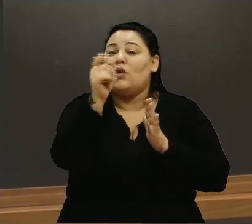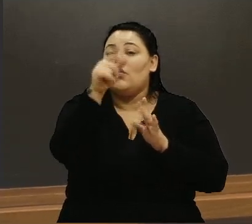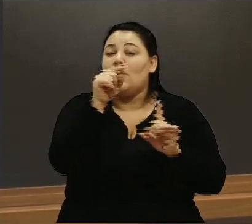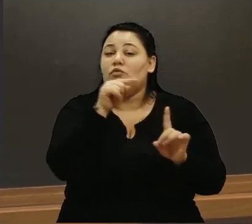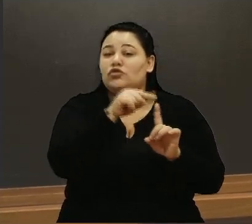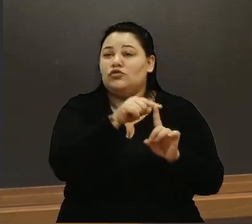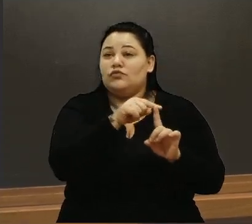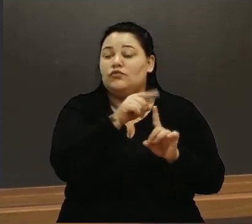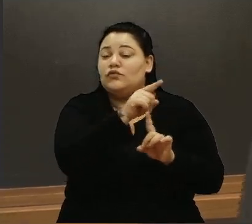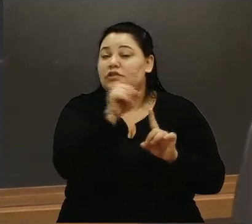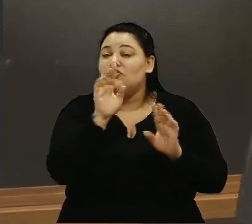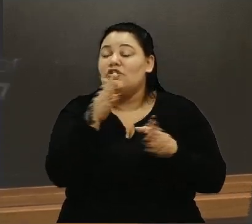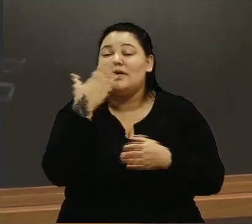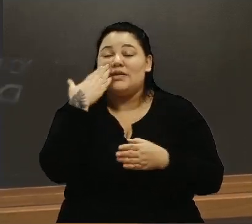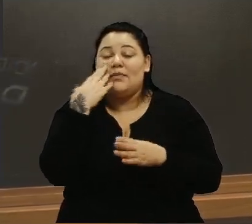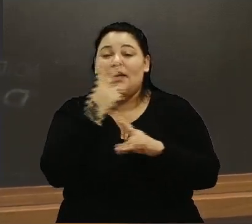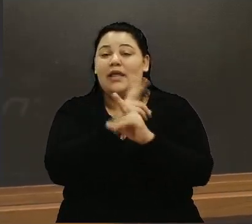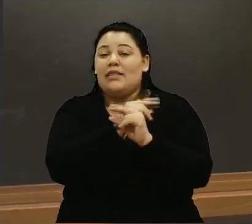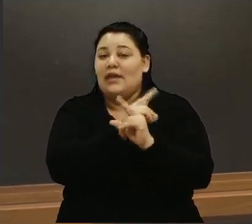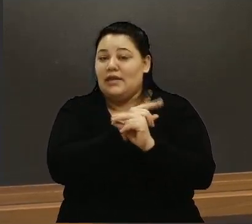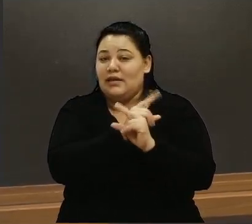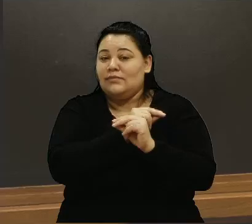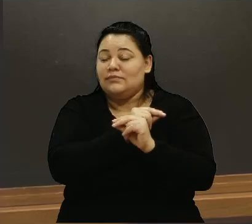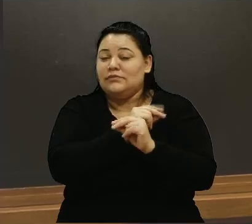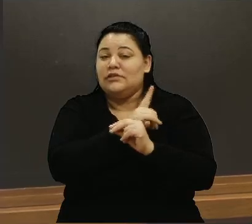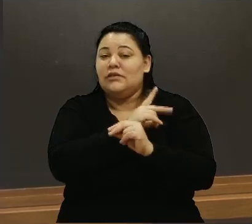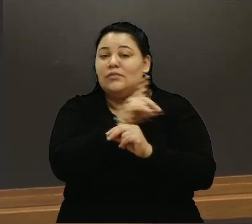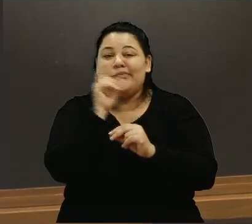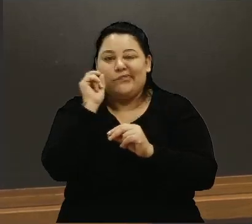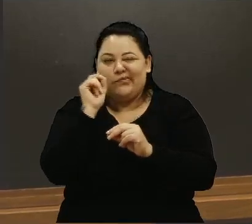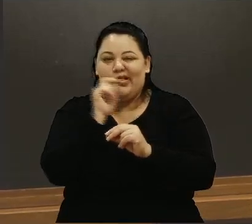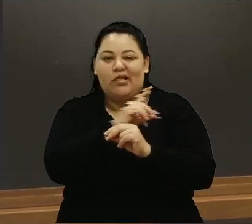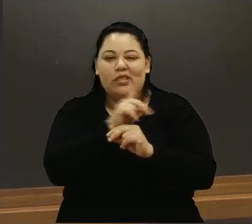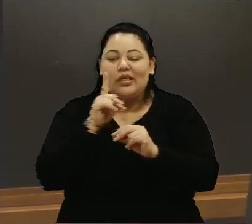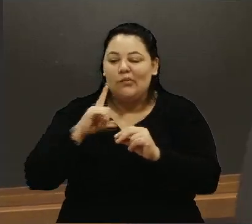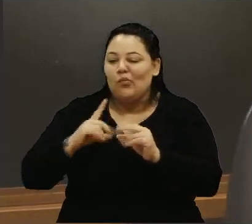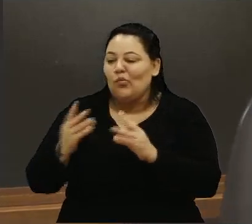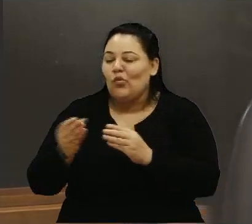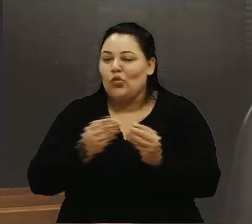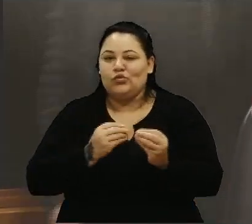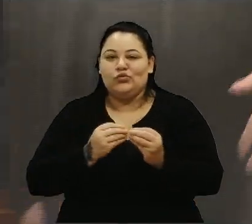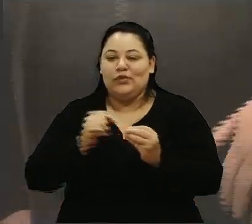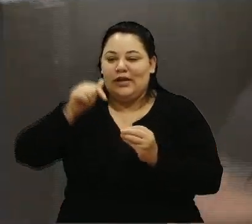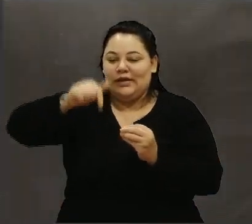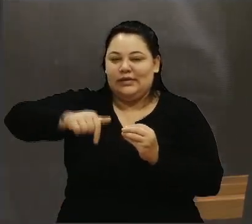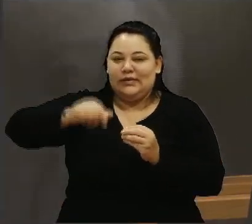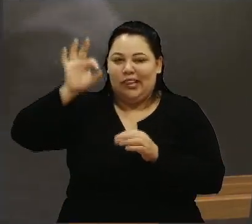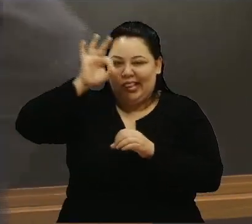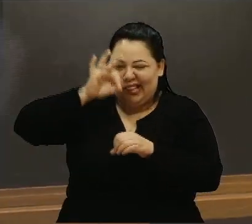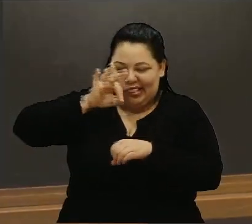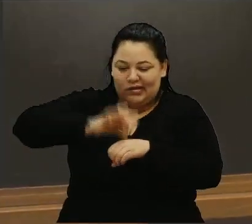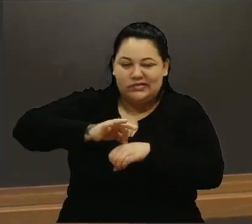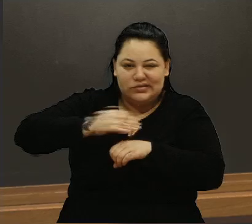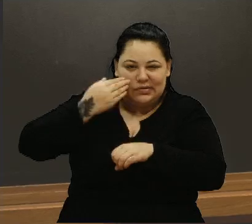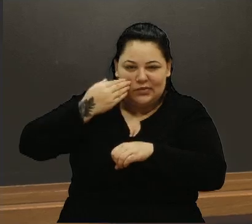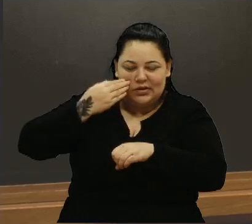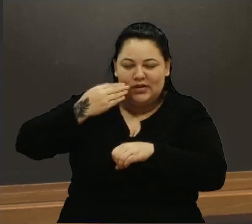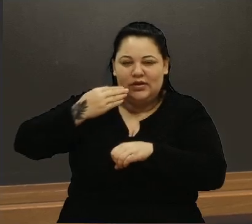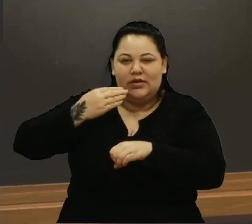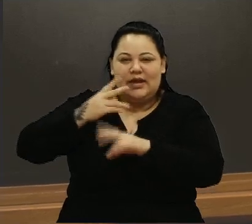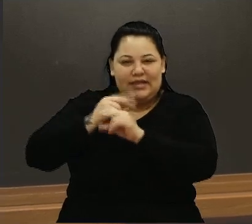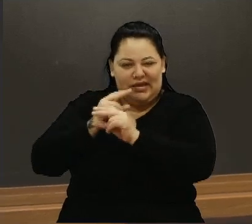dengue, infelizmente, tem tomado a nossa cidade, vereadora Rose. E o que nós fazemos? Colocamos todos os agentes de endemia no